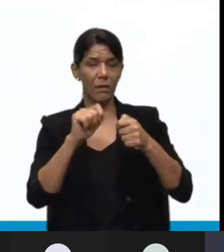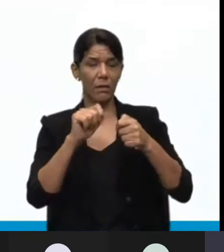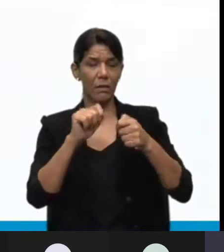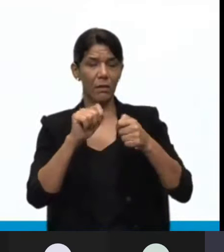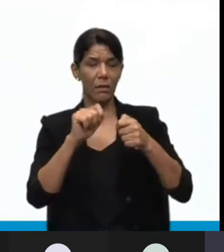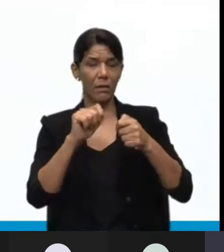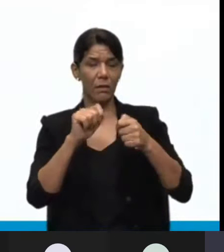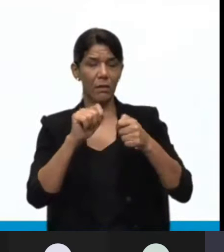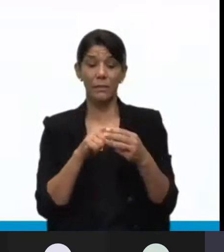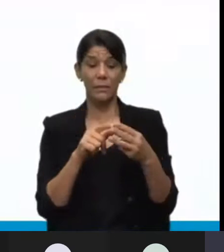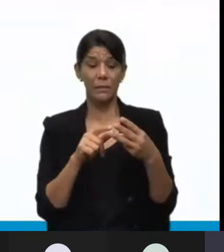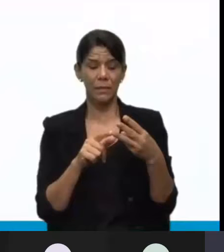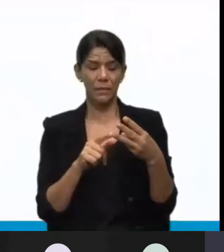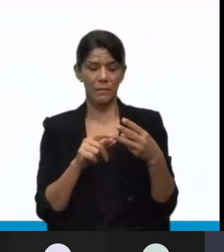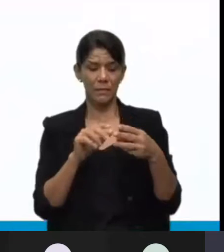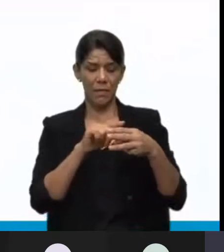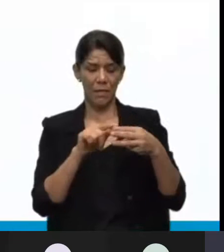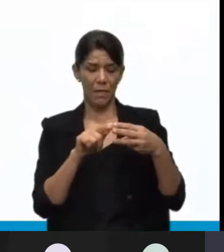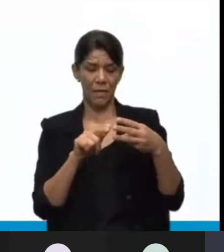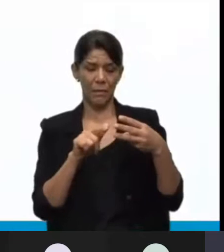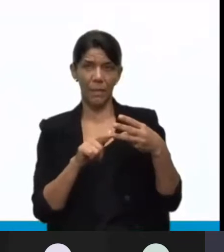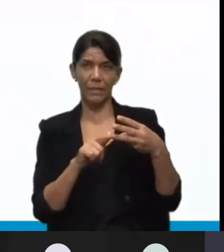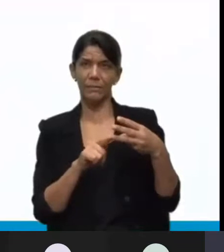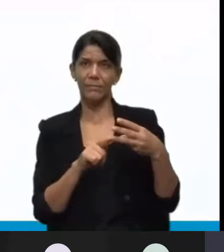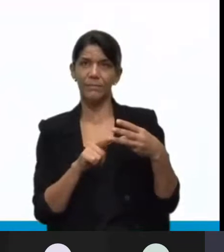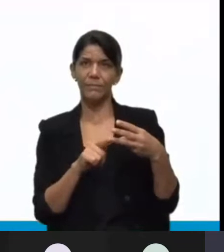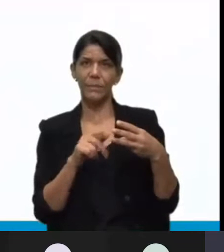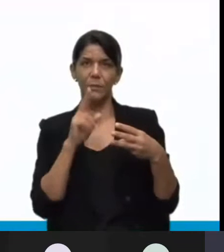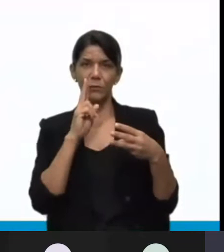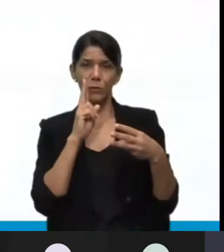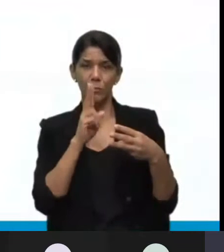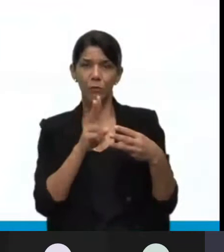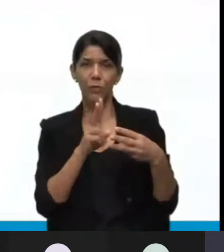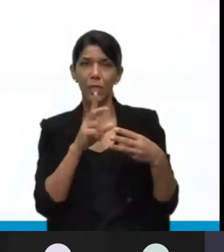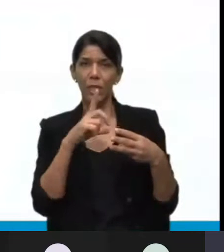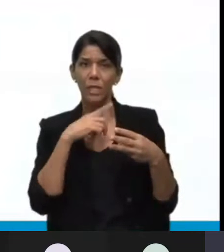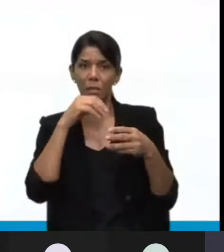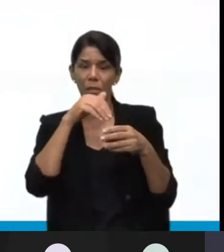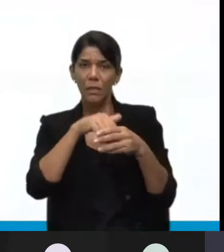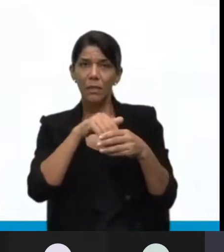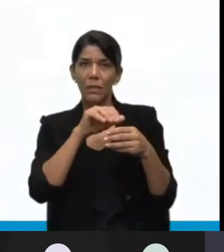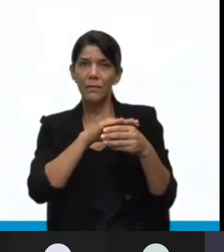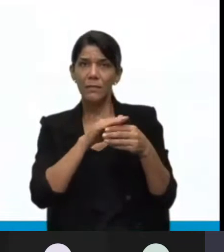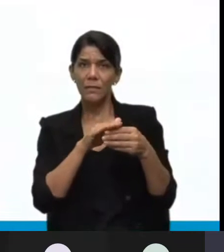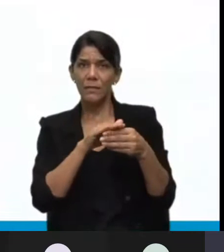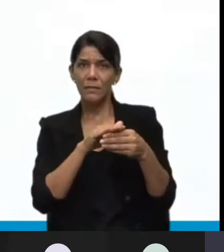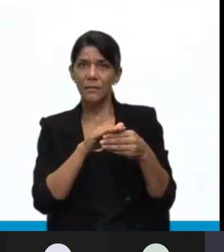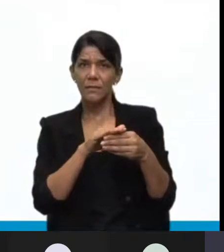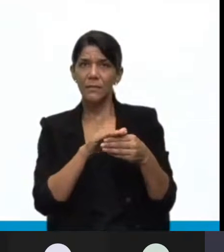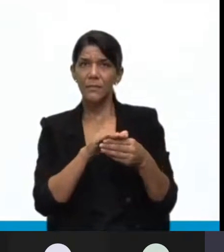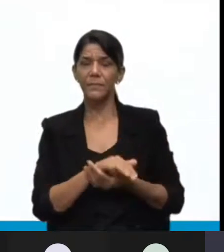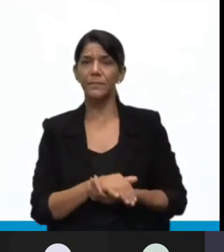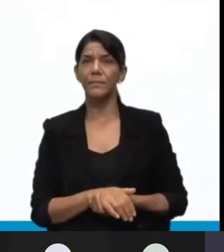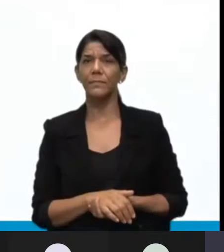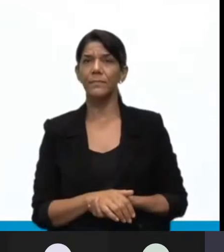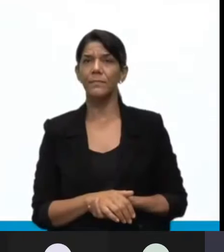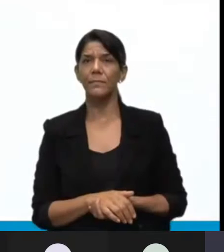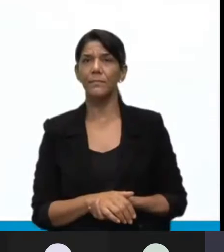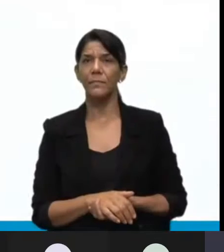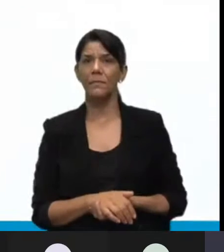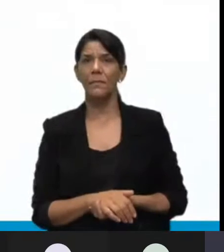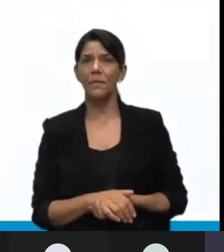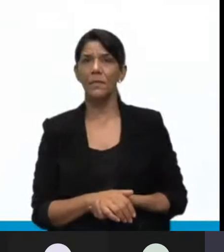pelas nossas 3 camadas. Vamos aumentar aí para a gente observar, então, a presença dessas 3 camadas. Aqui é a luz